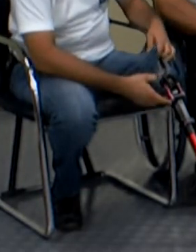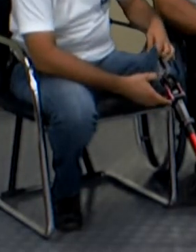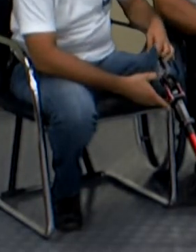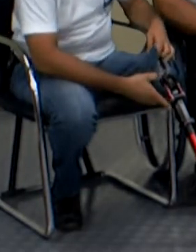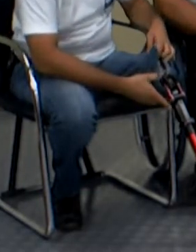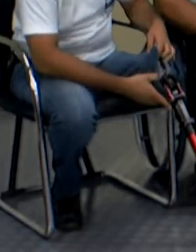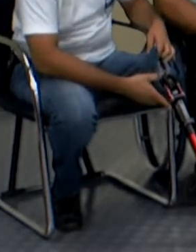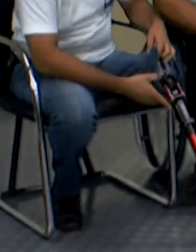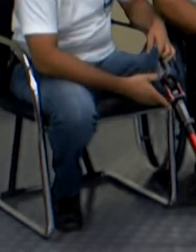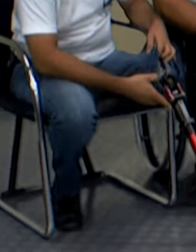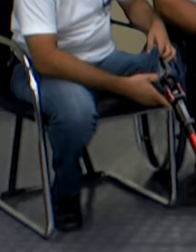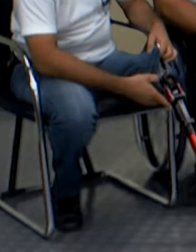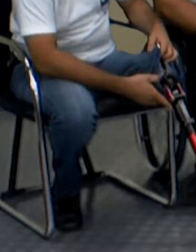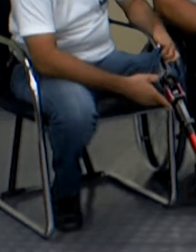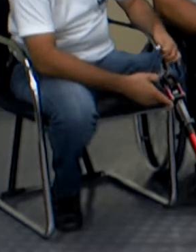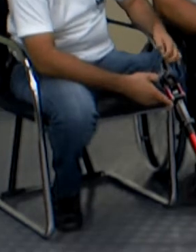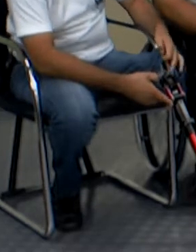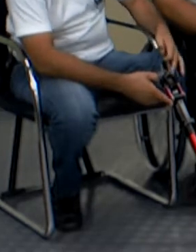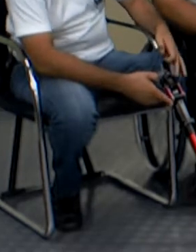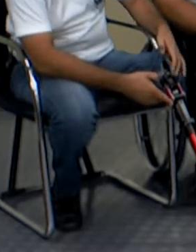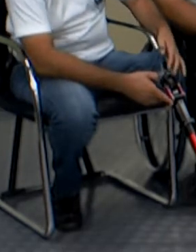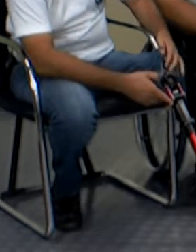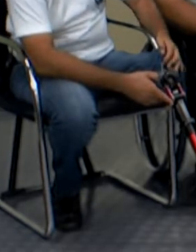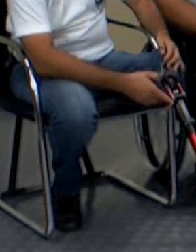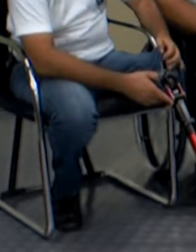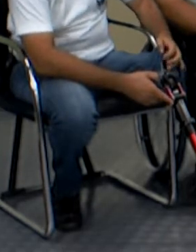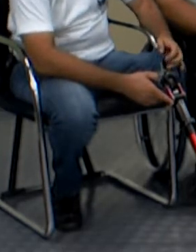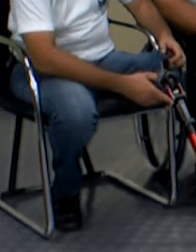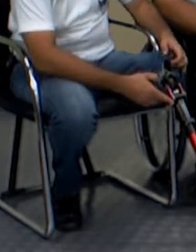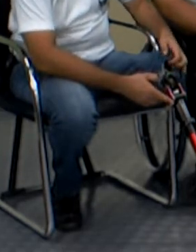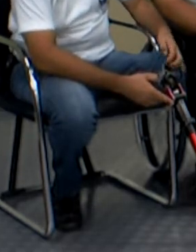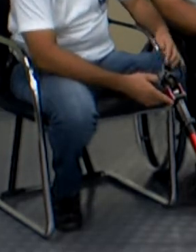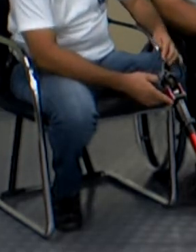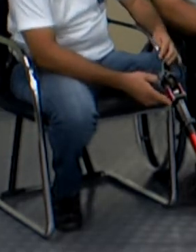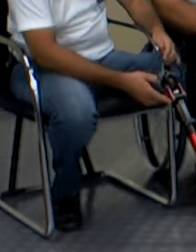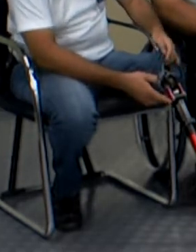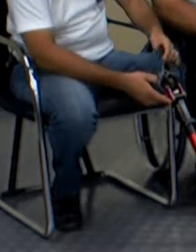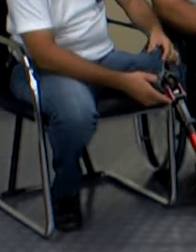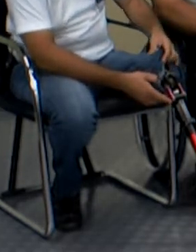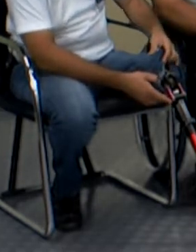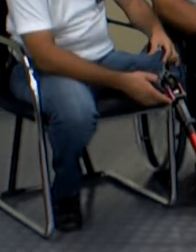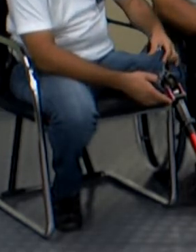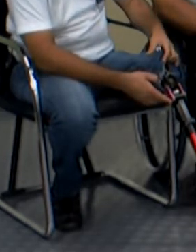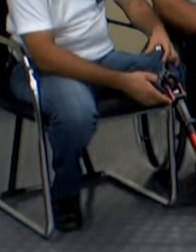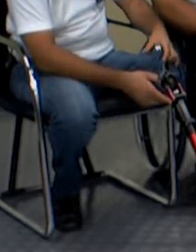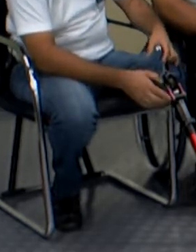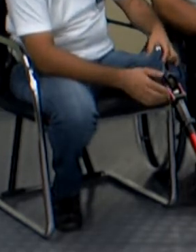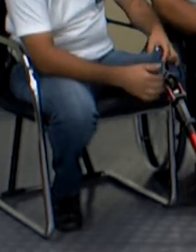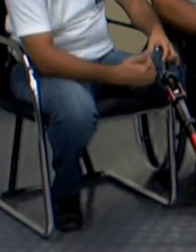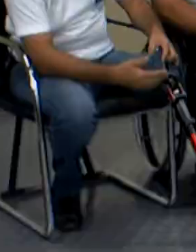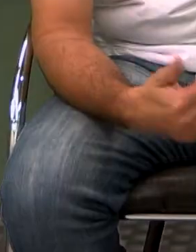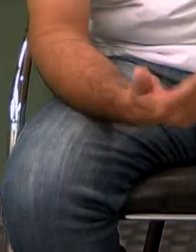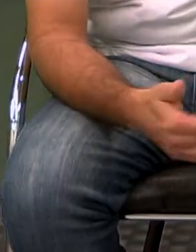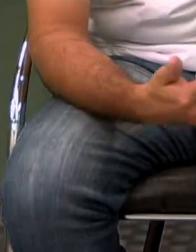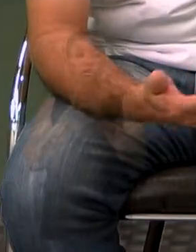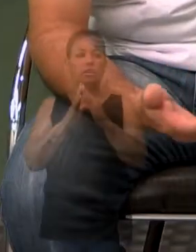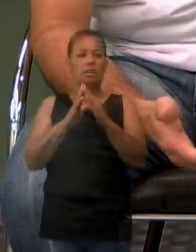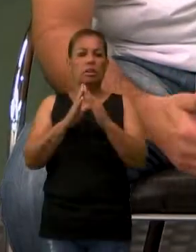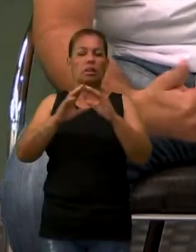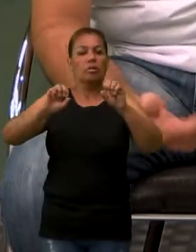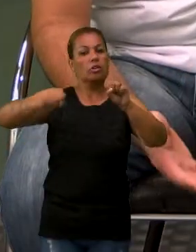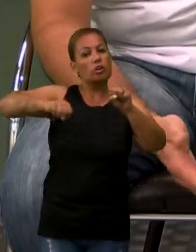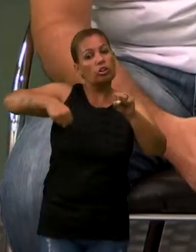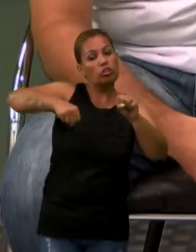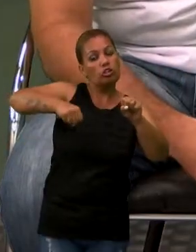acidente nesse acidente eu estava saindo do do quartel é pra ir pra casa quando o time de